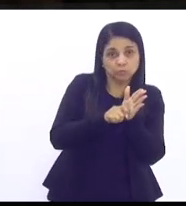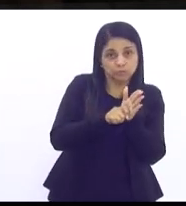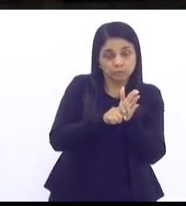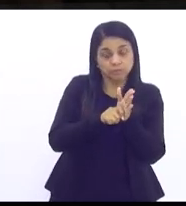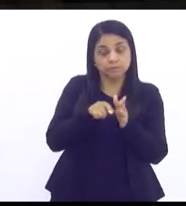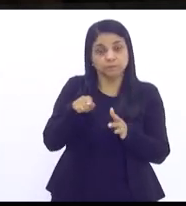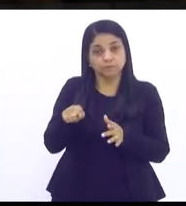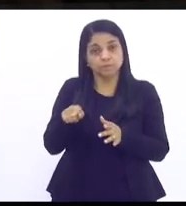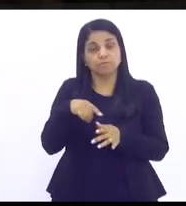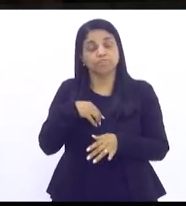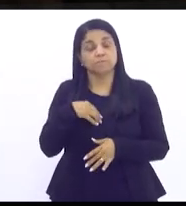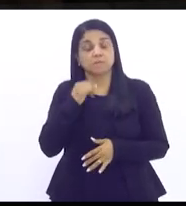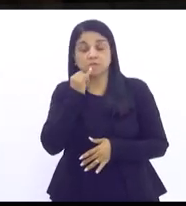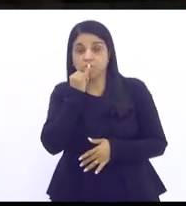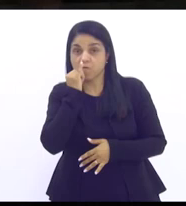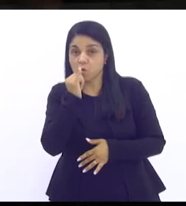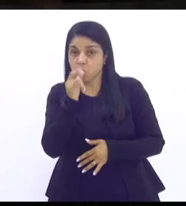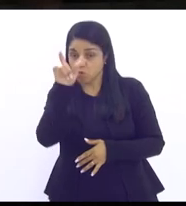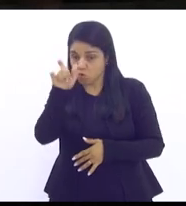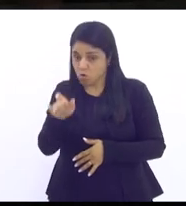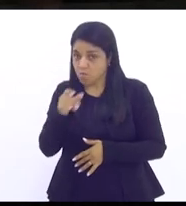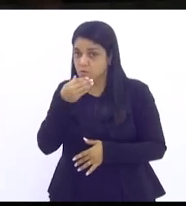dele teve